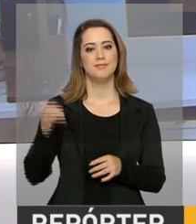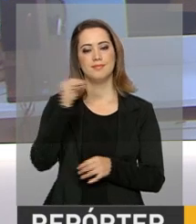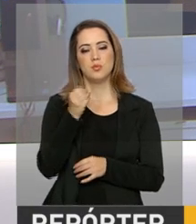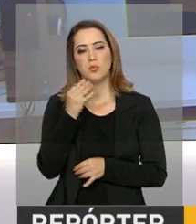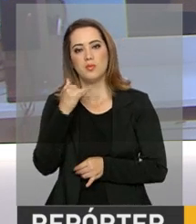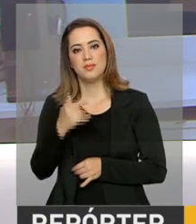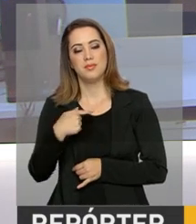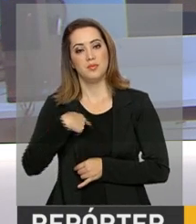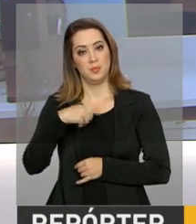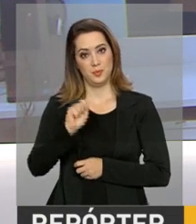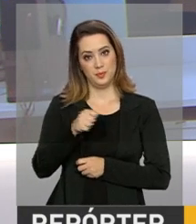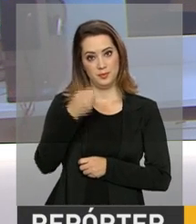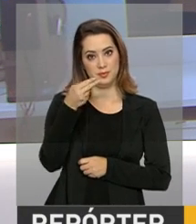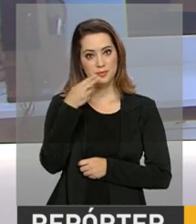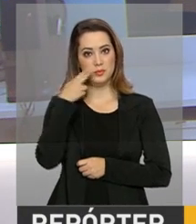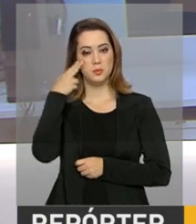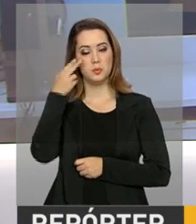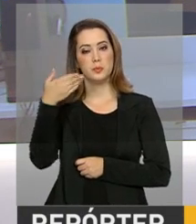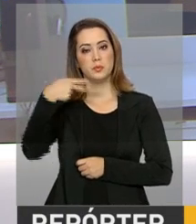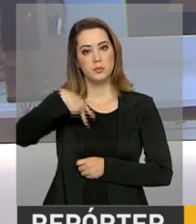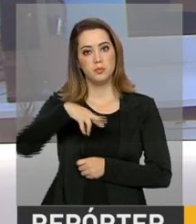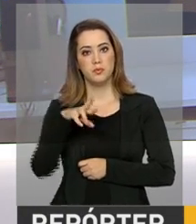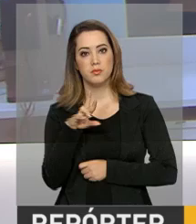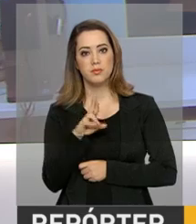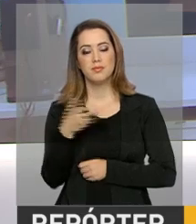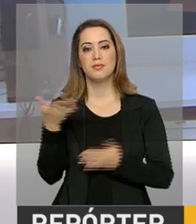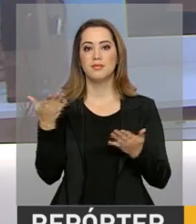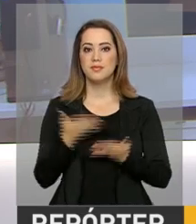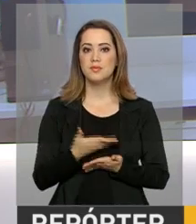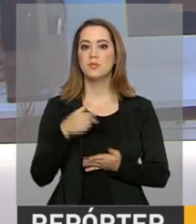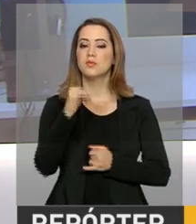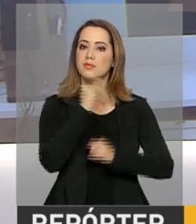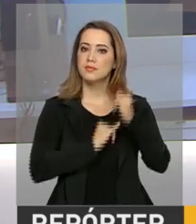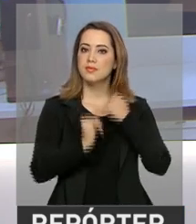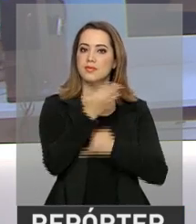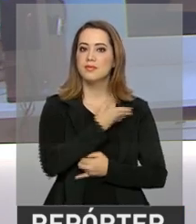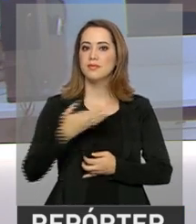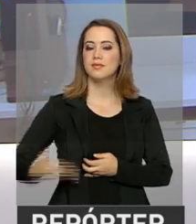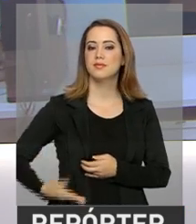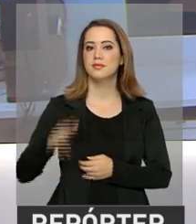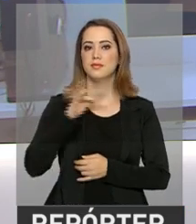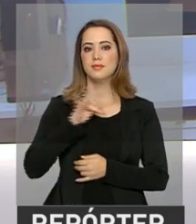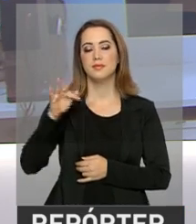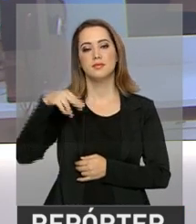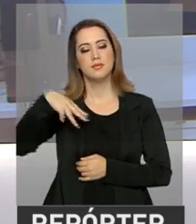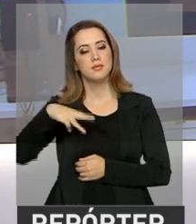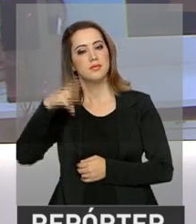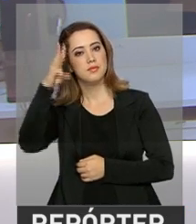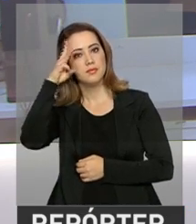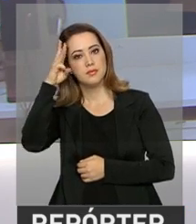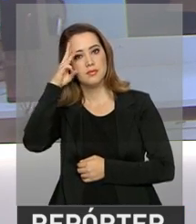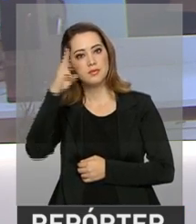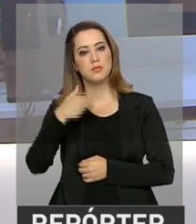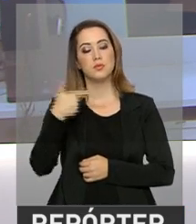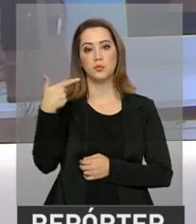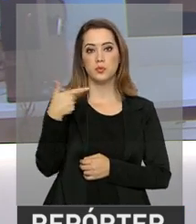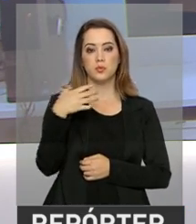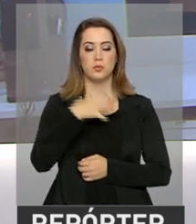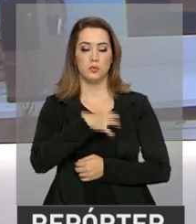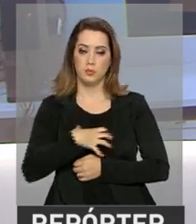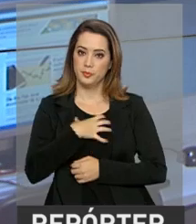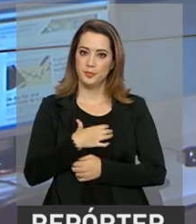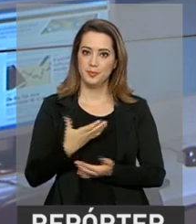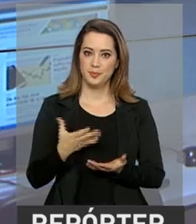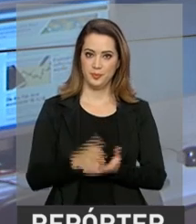Olá, bom dia. Eu sou Renata Corsini e o repórter NBR está no ar com as notícias do governo federal desta terça-feira, 2 de